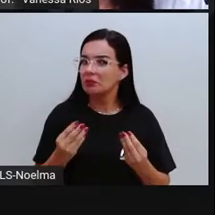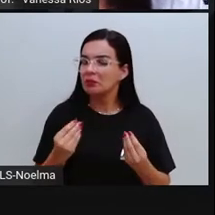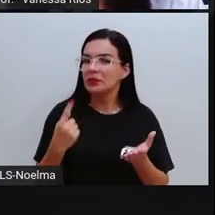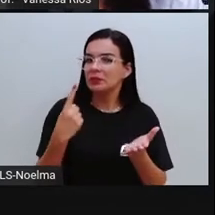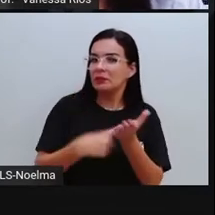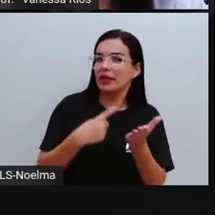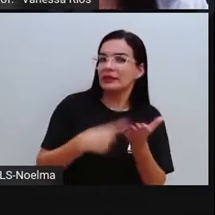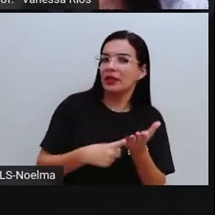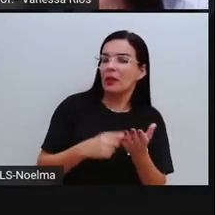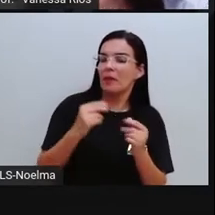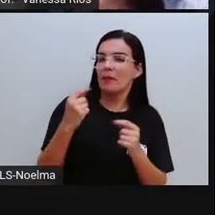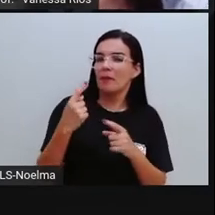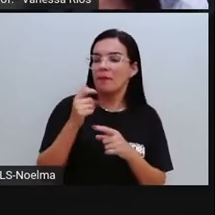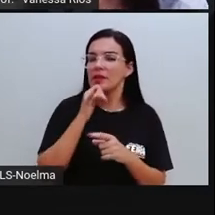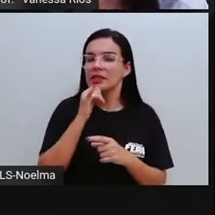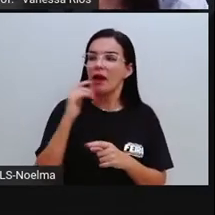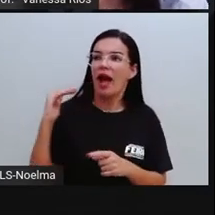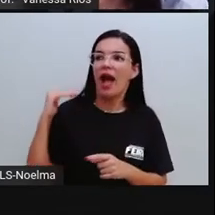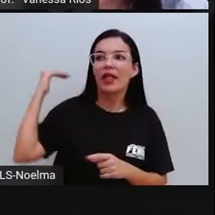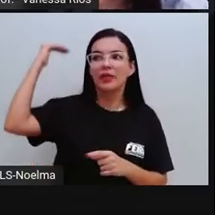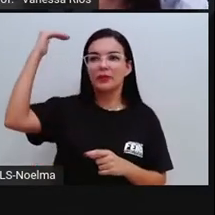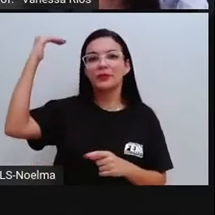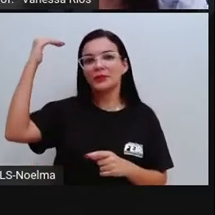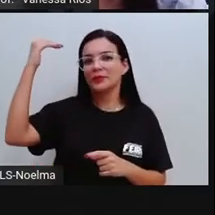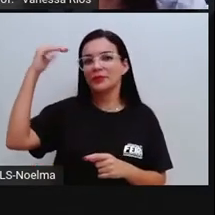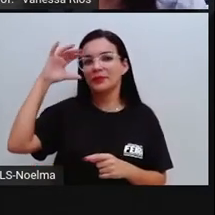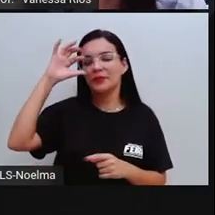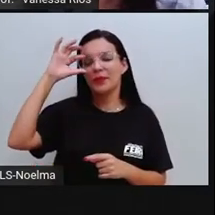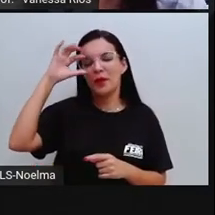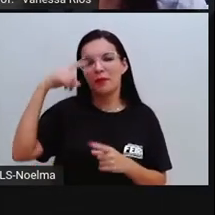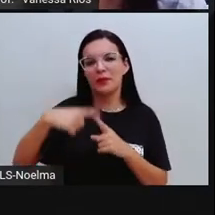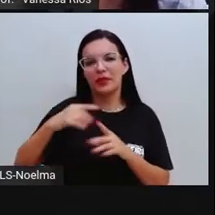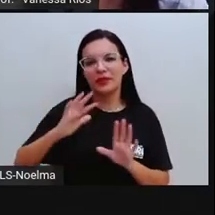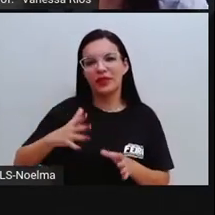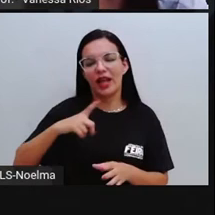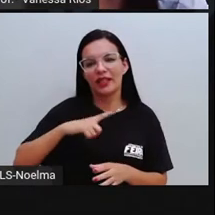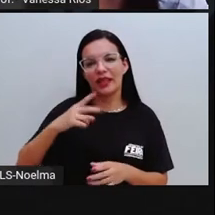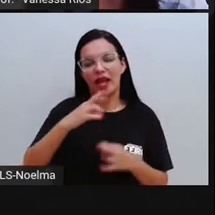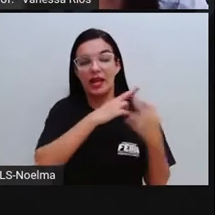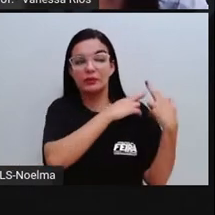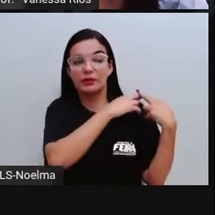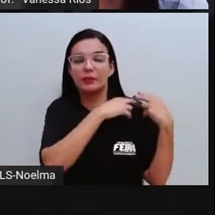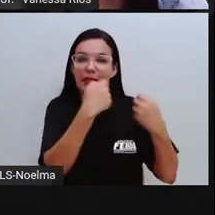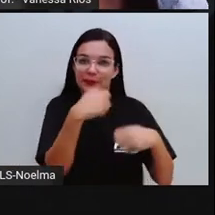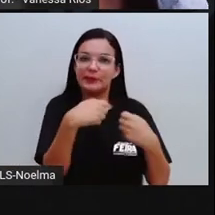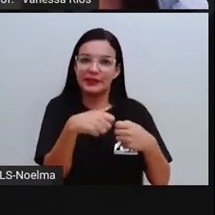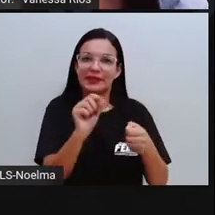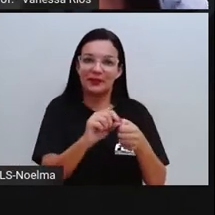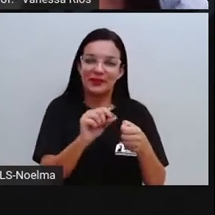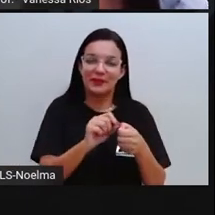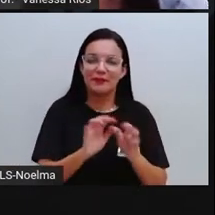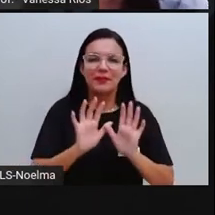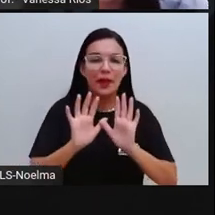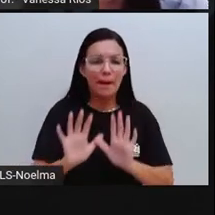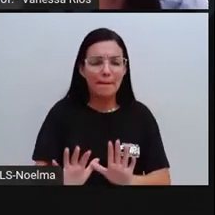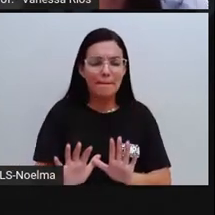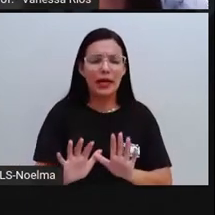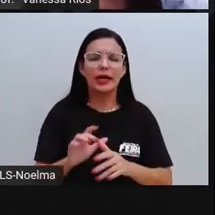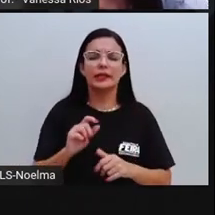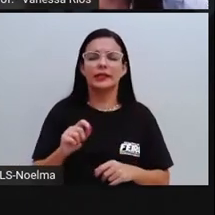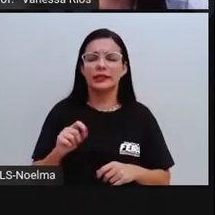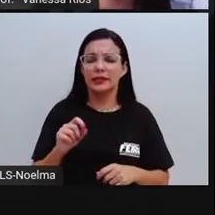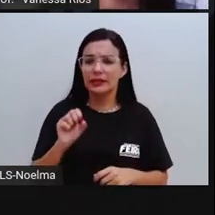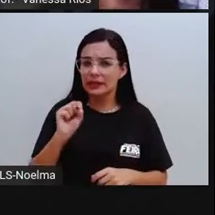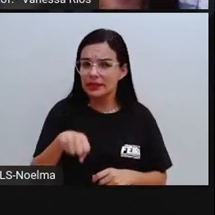um adulto, né, quanto uma pessoa que já tem aí outras responsabilidades a serem cumpridas. Mas assim, mesmo assim,